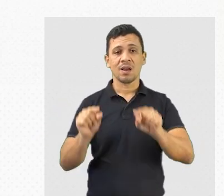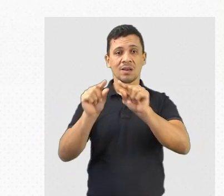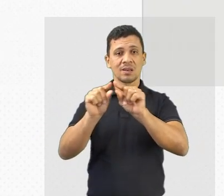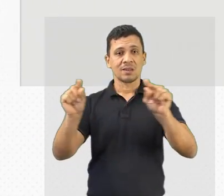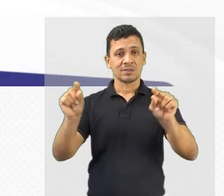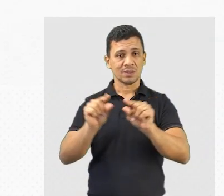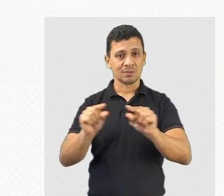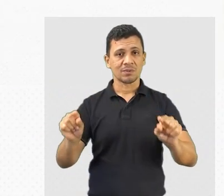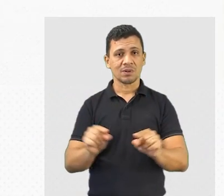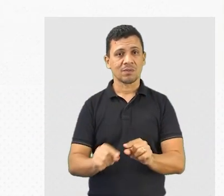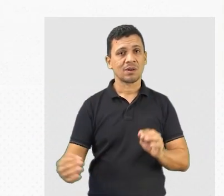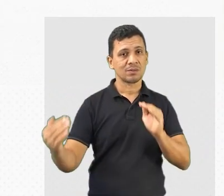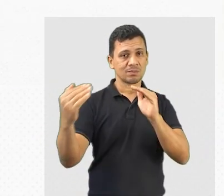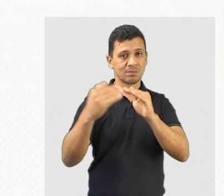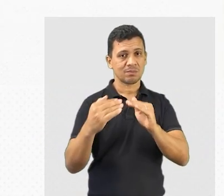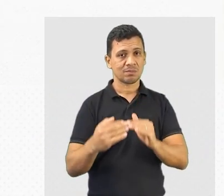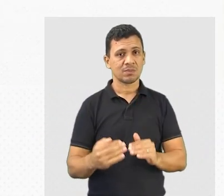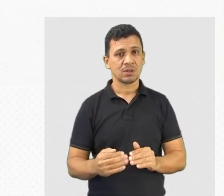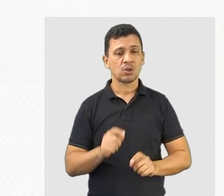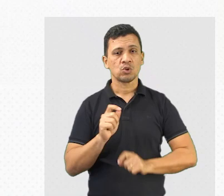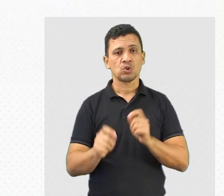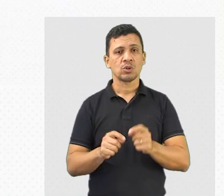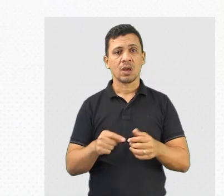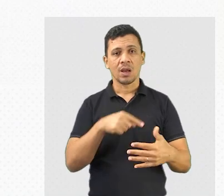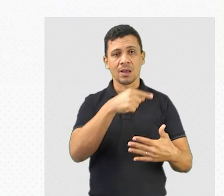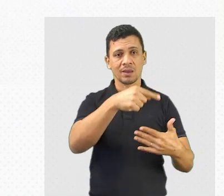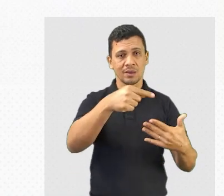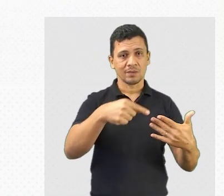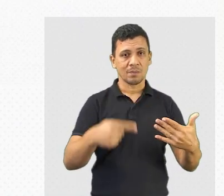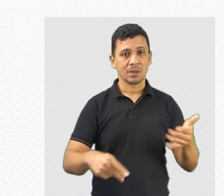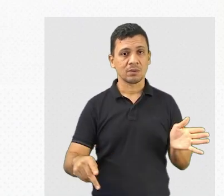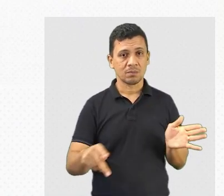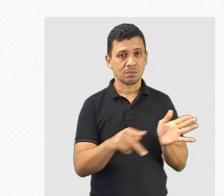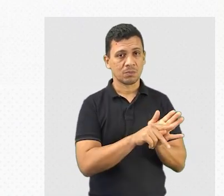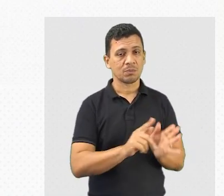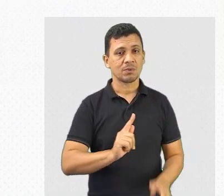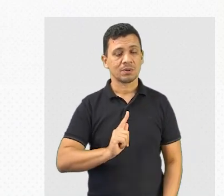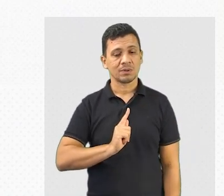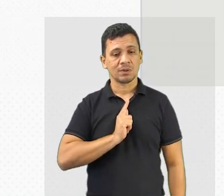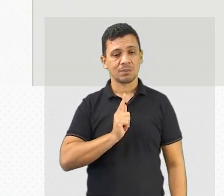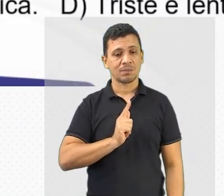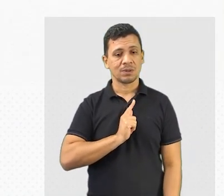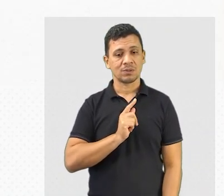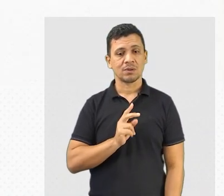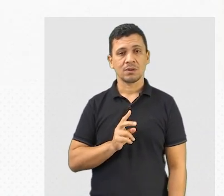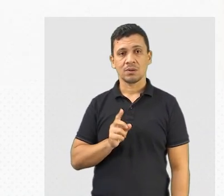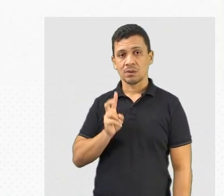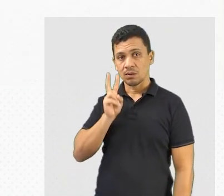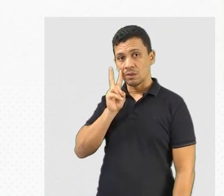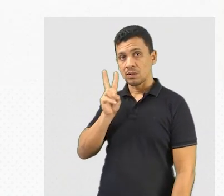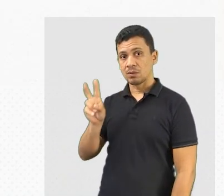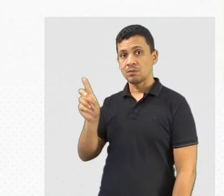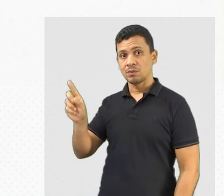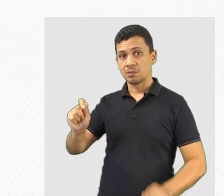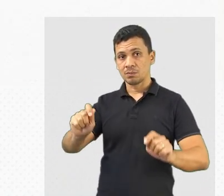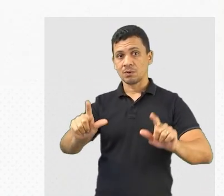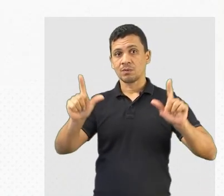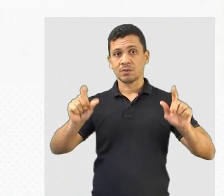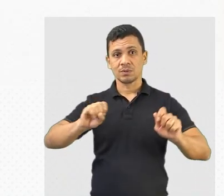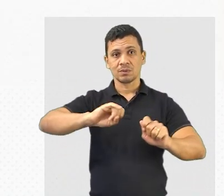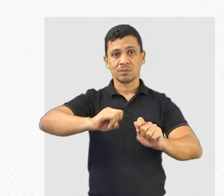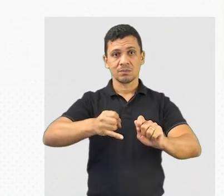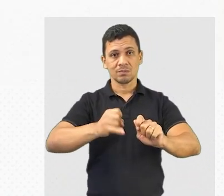fazendo essa combinação de elementos gramaticais. Nós vimos esse slide aqui falando de